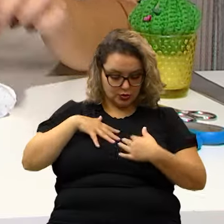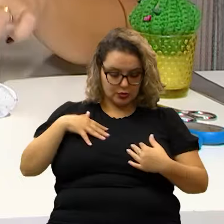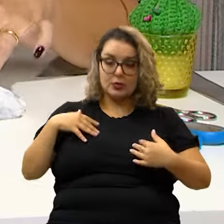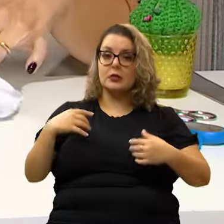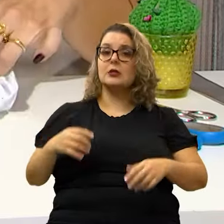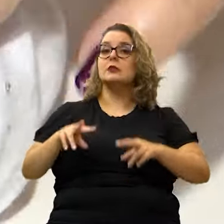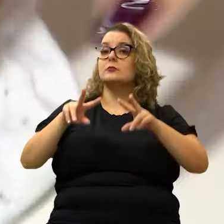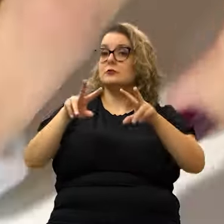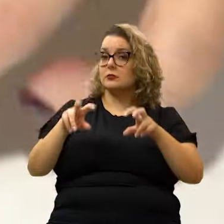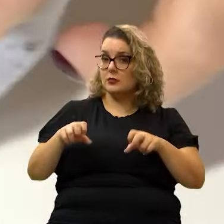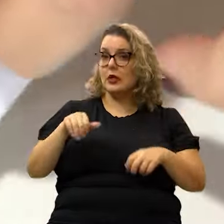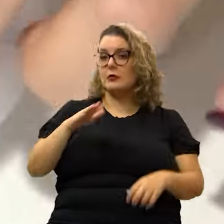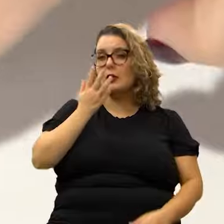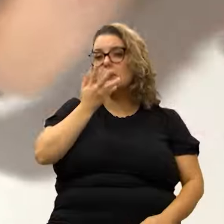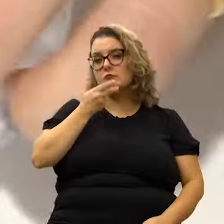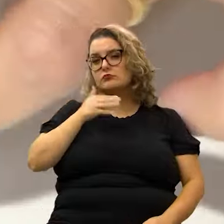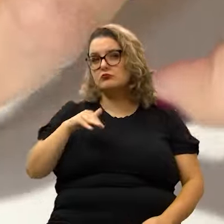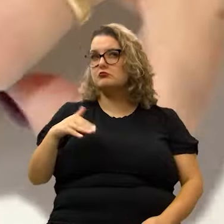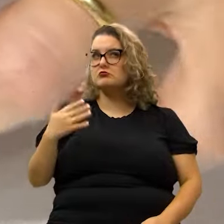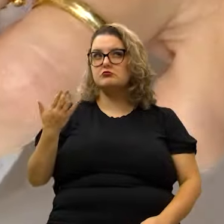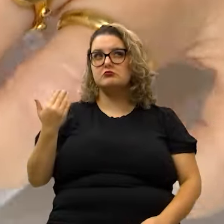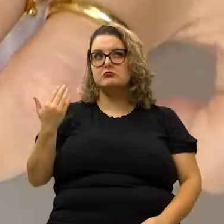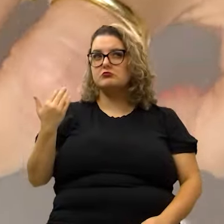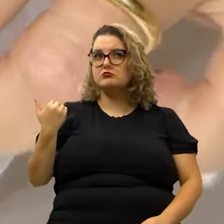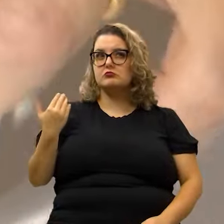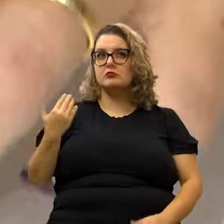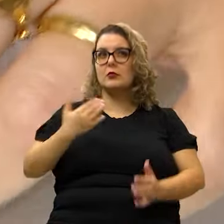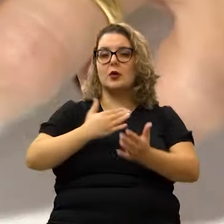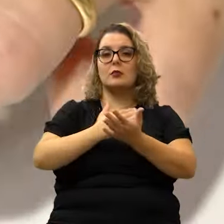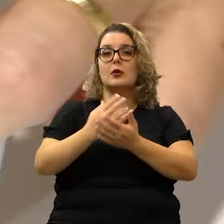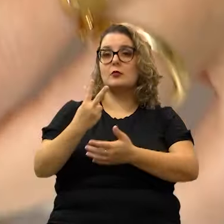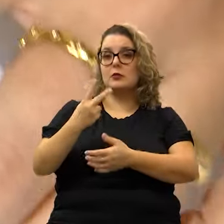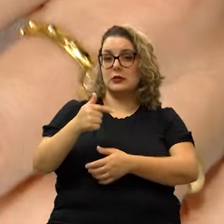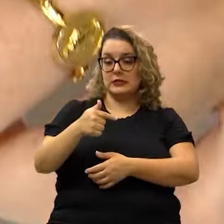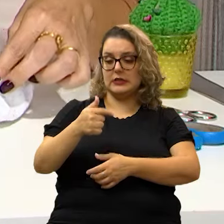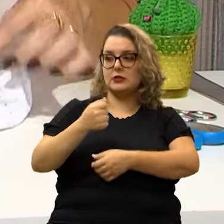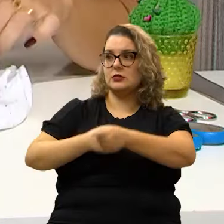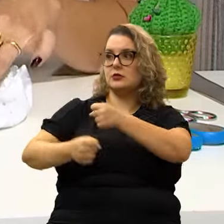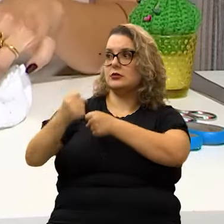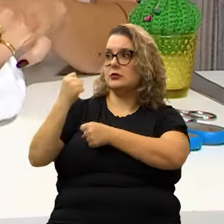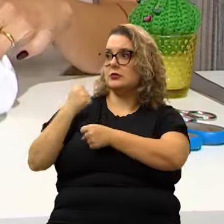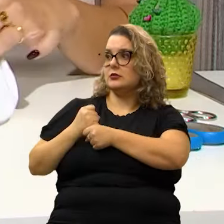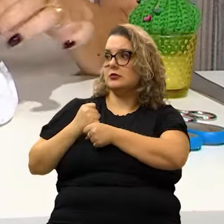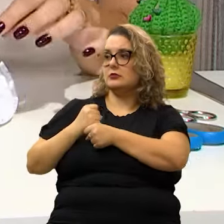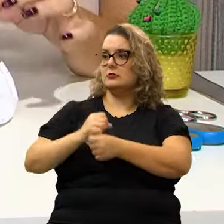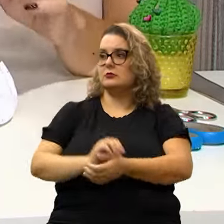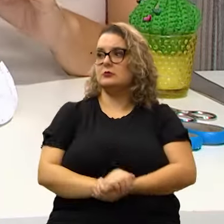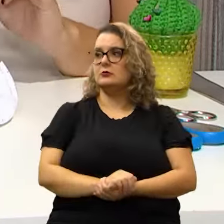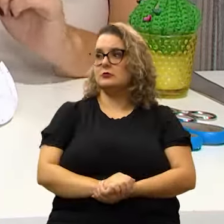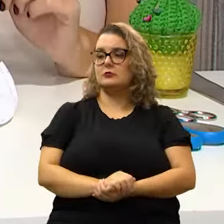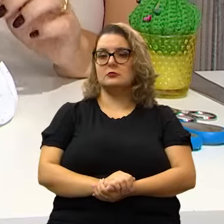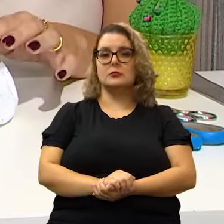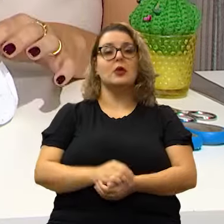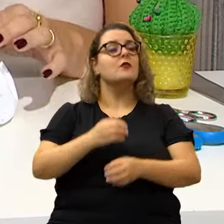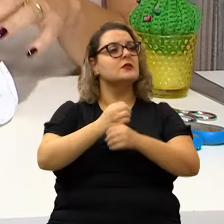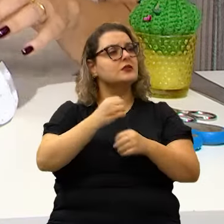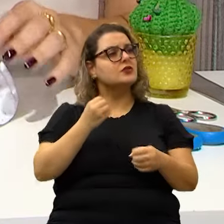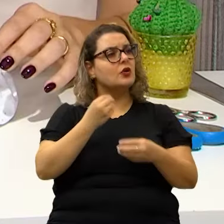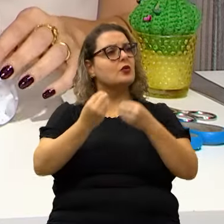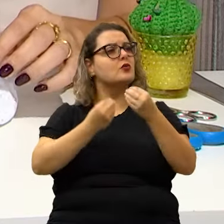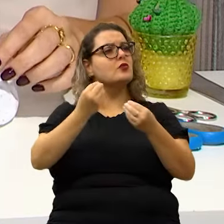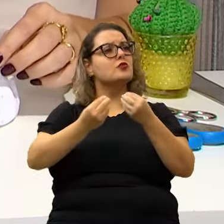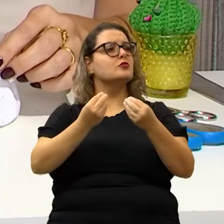venho trabalhando com essa temática mais infantil desde do meu começo, há 7 anos atrás. Mas, na verdade, você é engenheira.